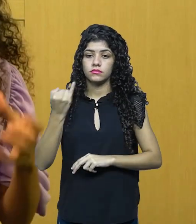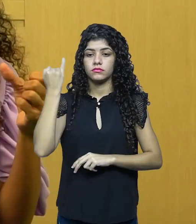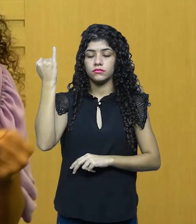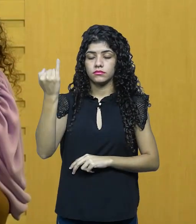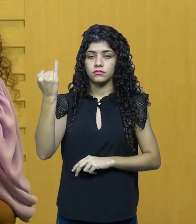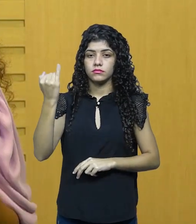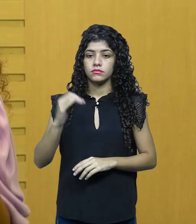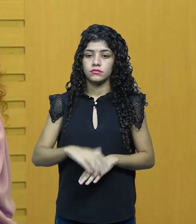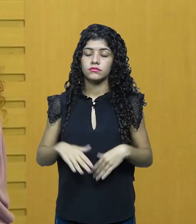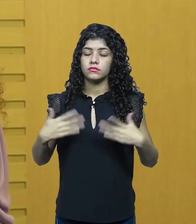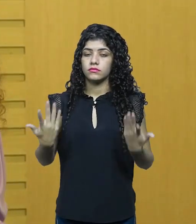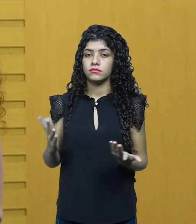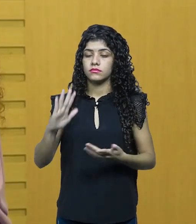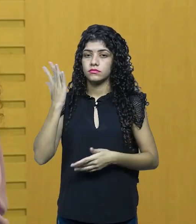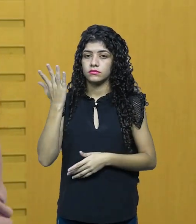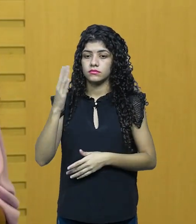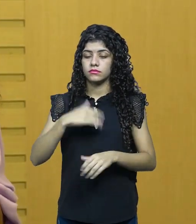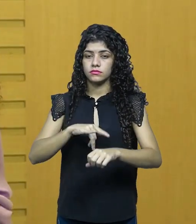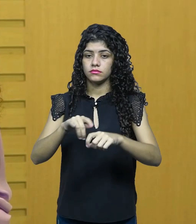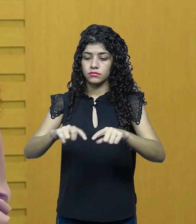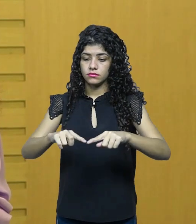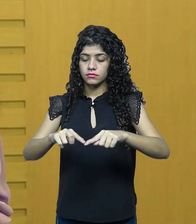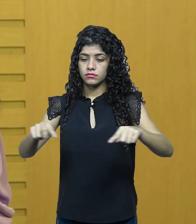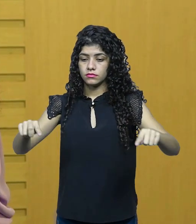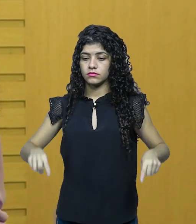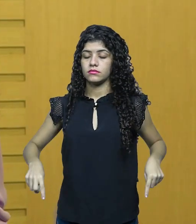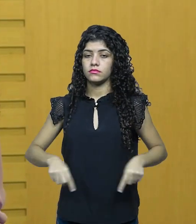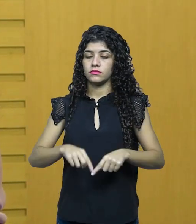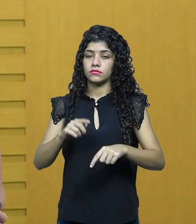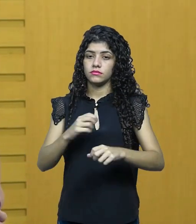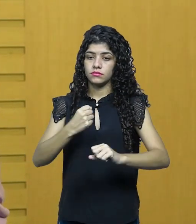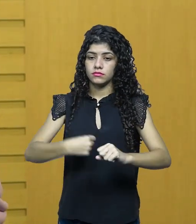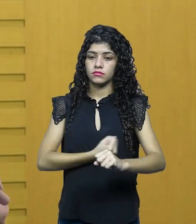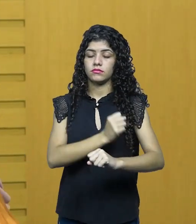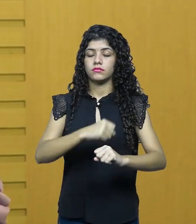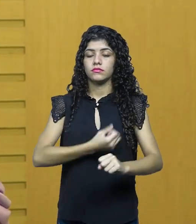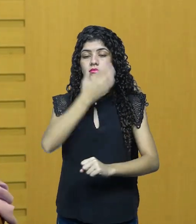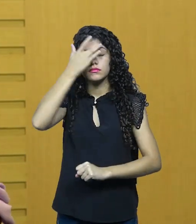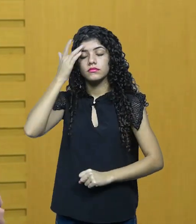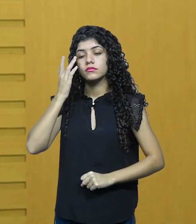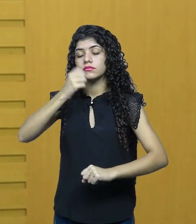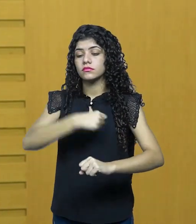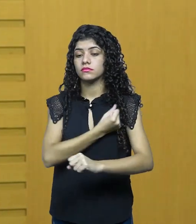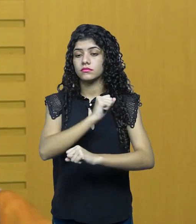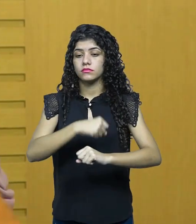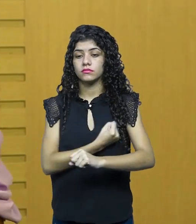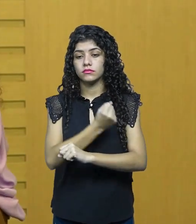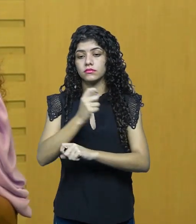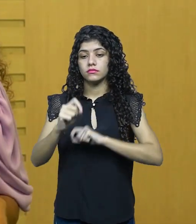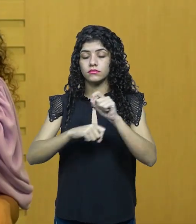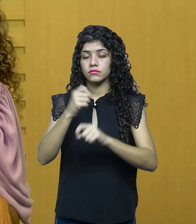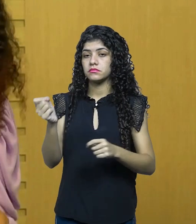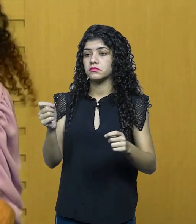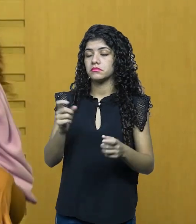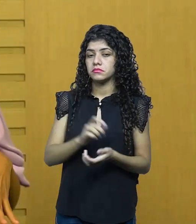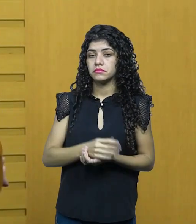ter uma relação muito importante com algo que vai acontecer nessa cozinha. Digamos que alguém vai